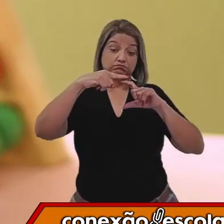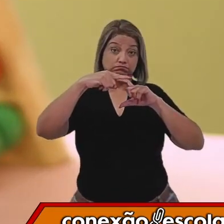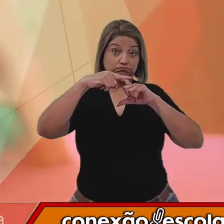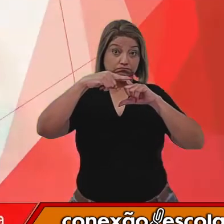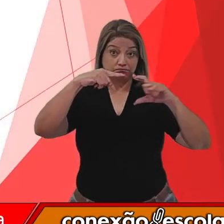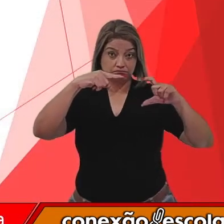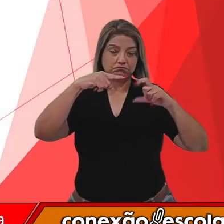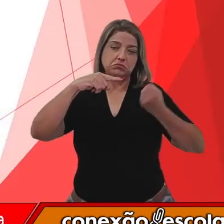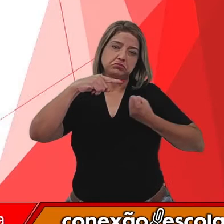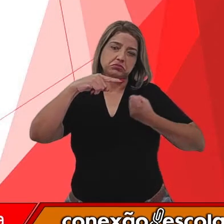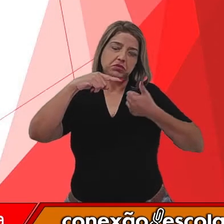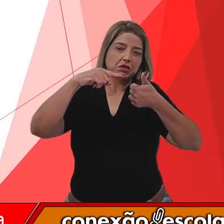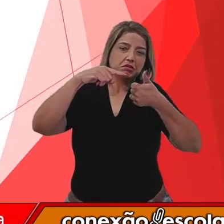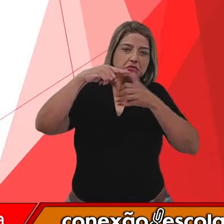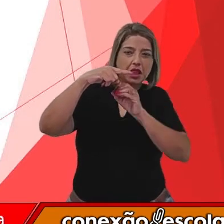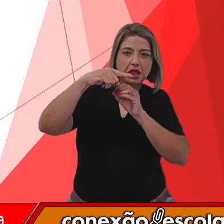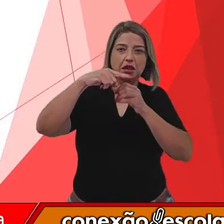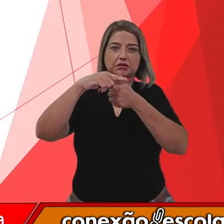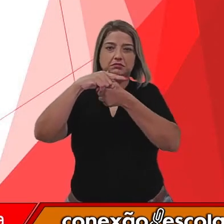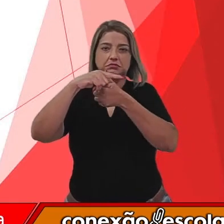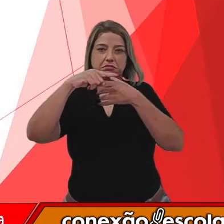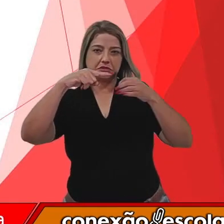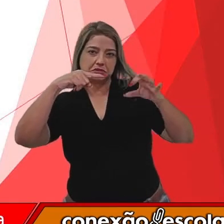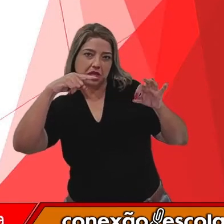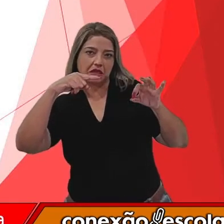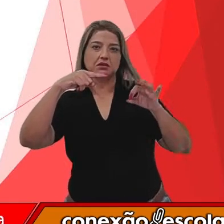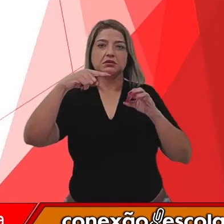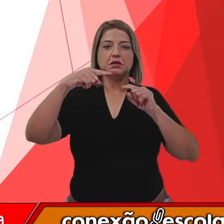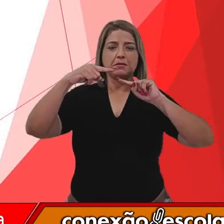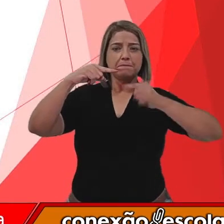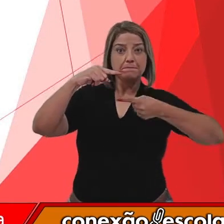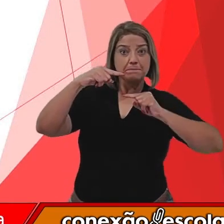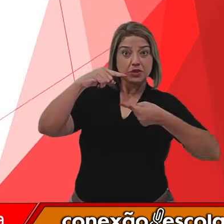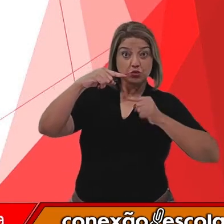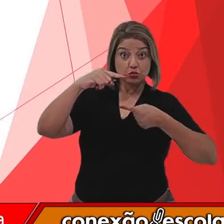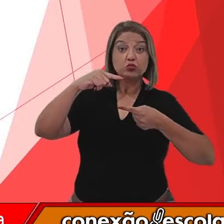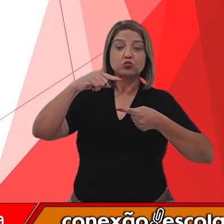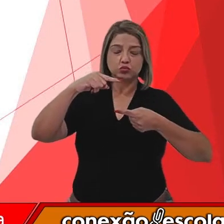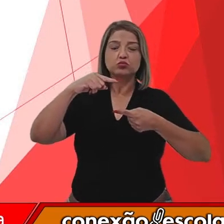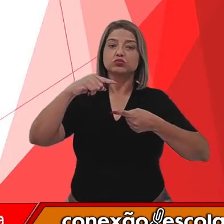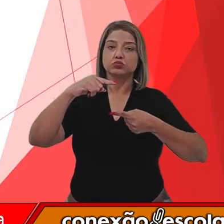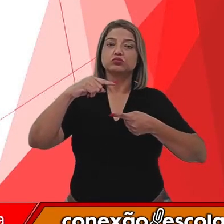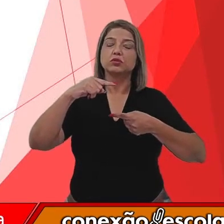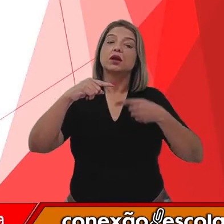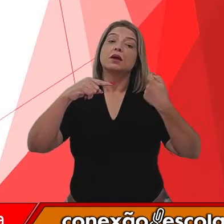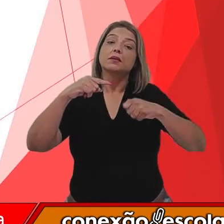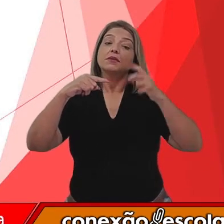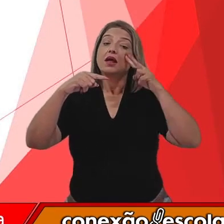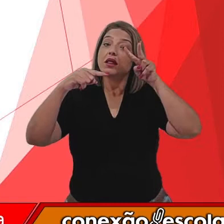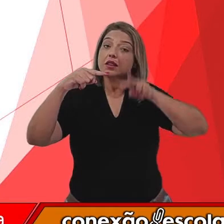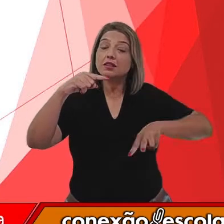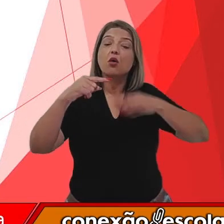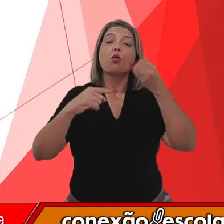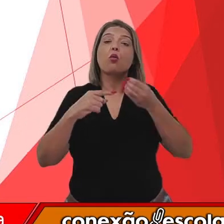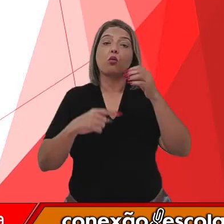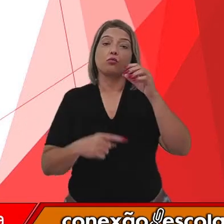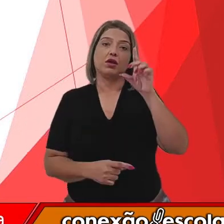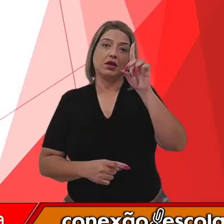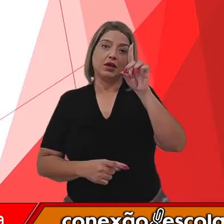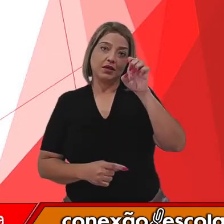for 10, 100 ou 1000, nós vamos fazer a leitura de